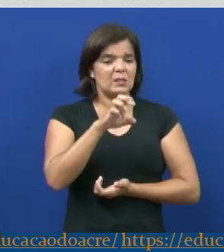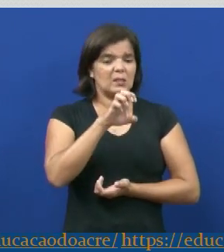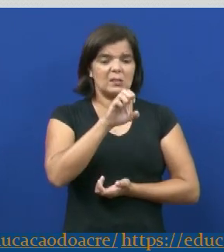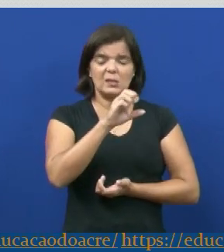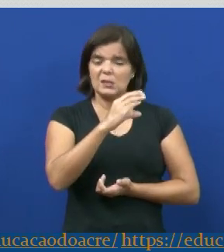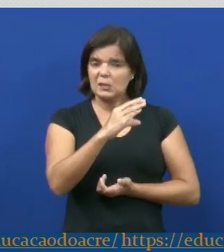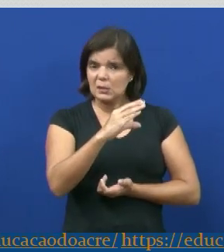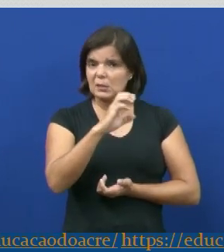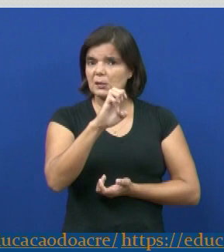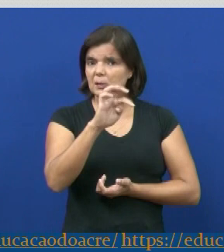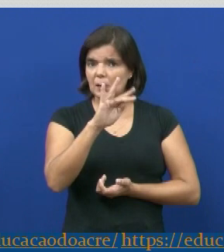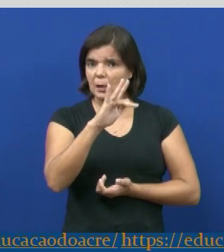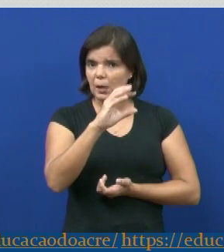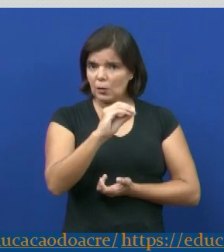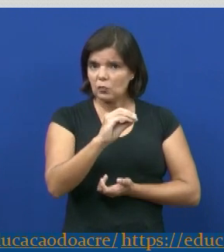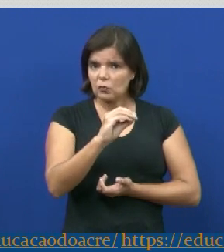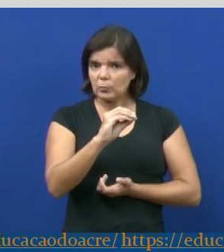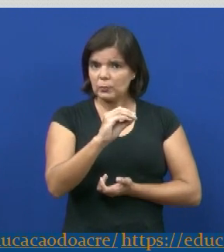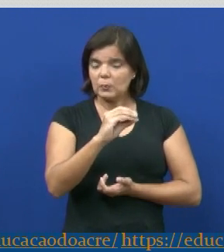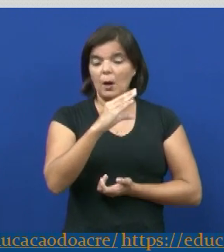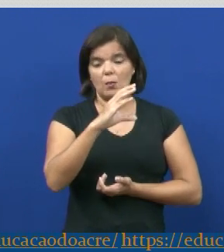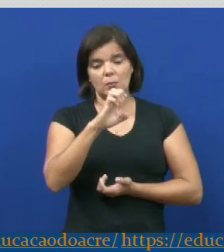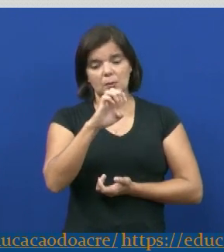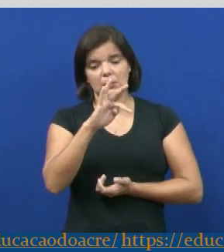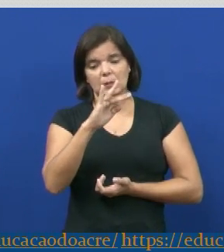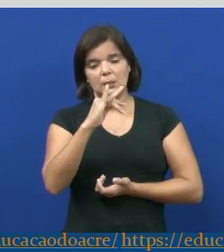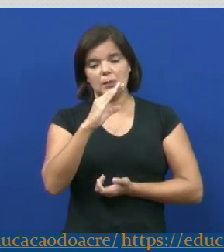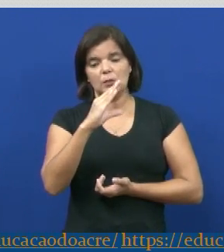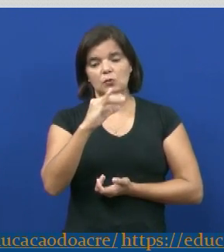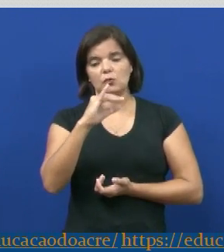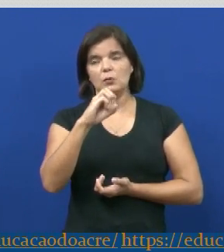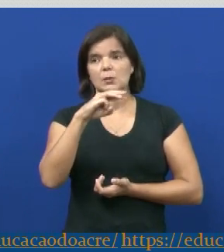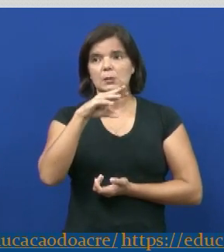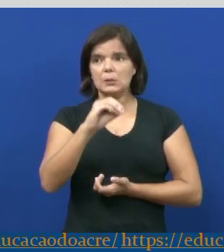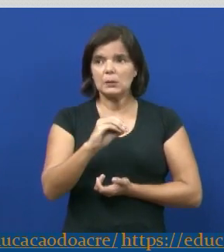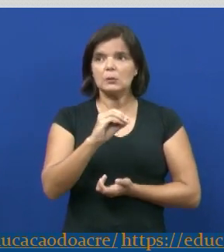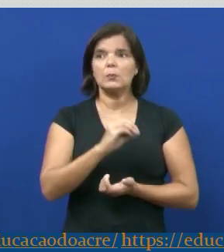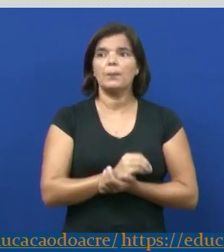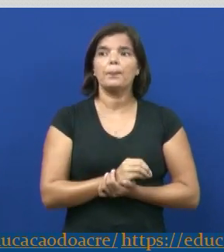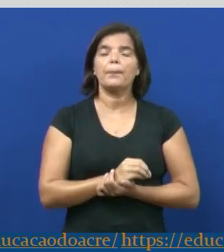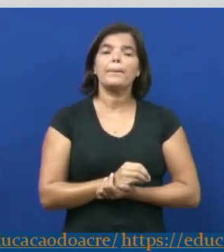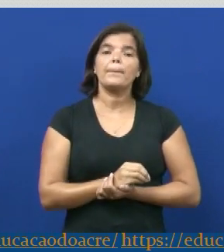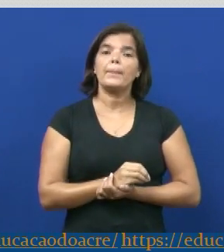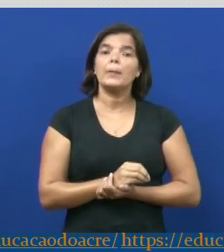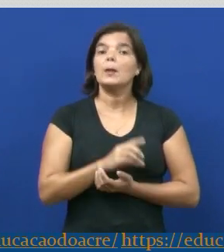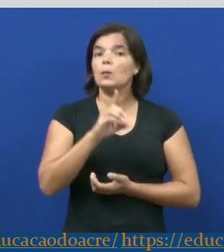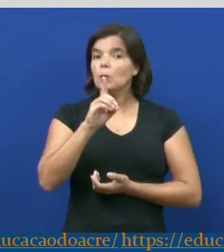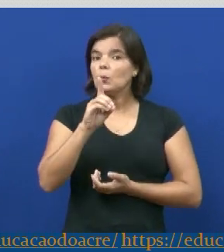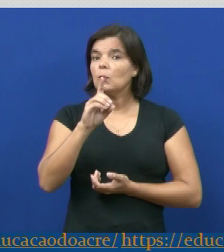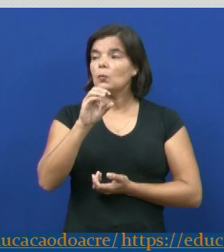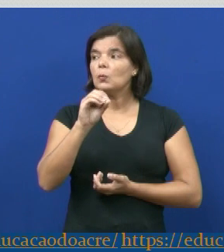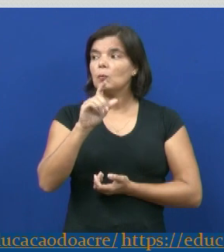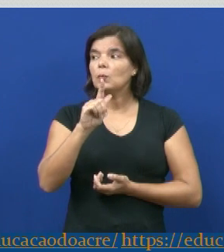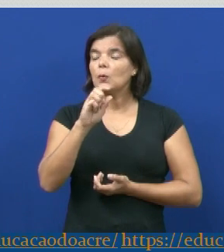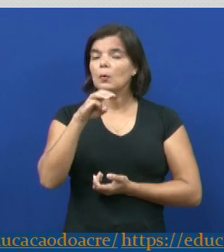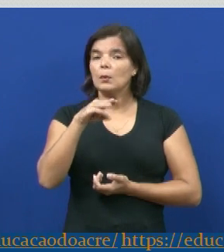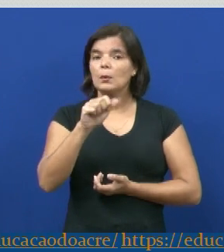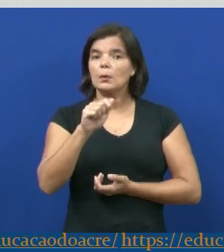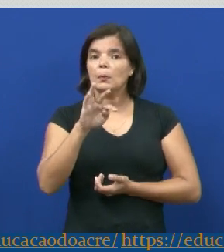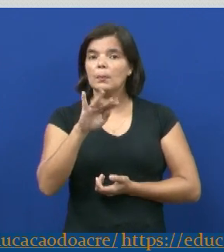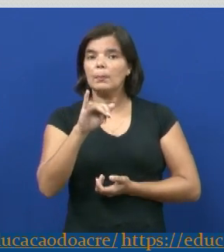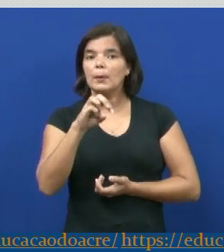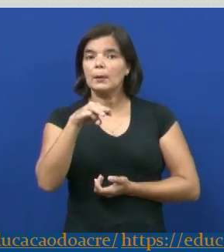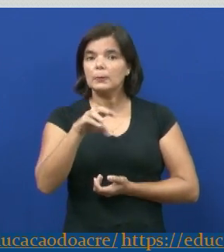em relação ao ceticismo. Né? E, para finalizar, o dogmatismo.